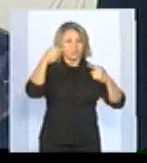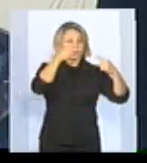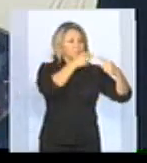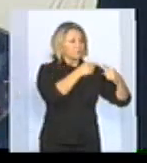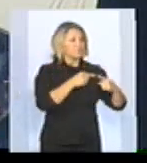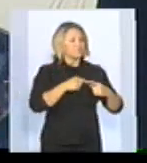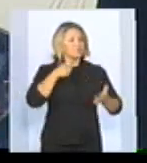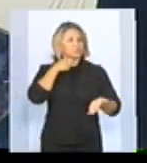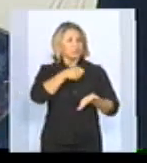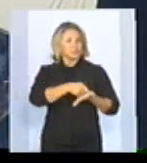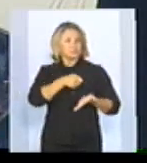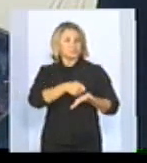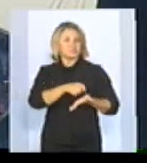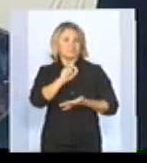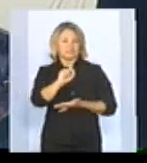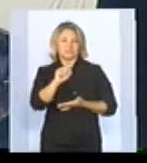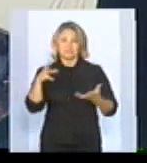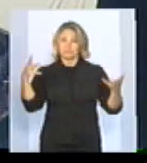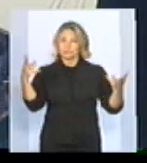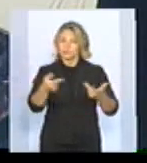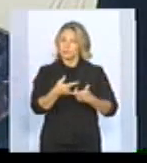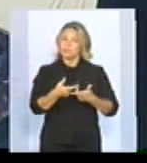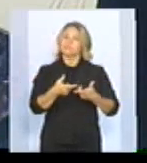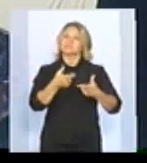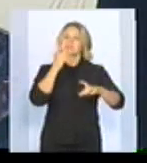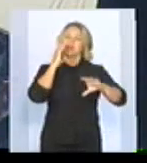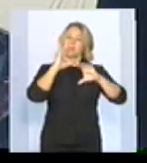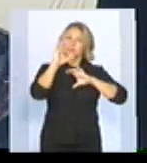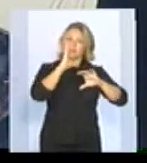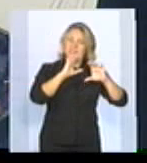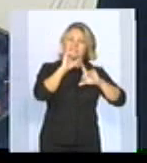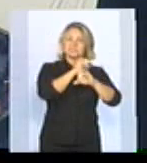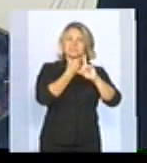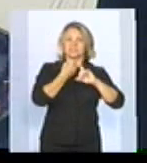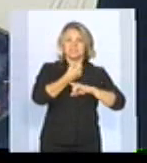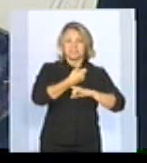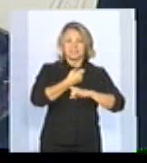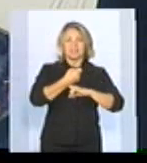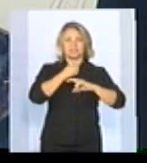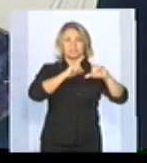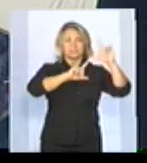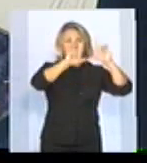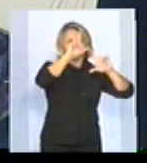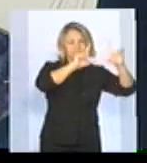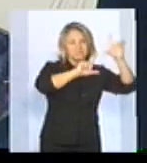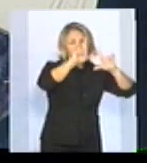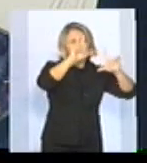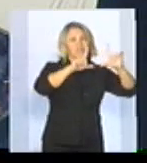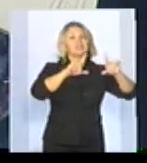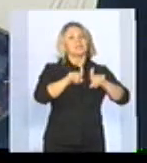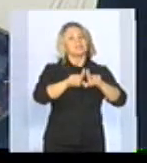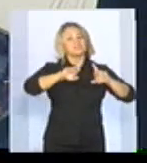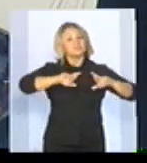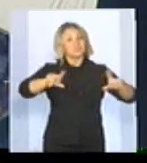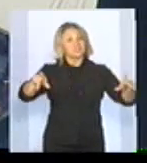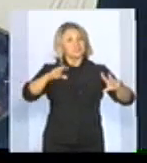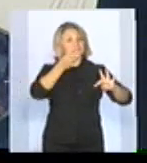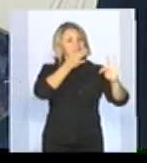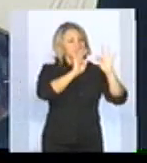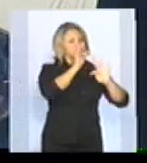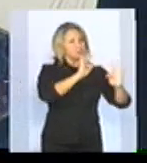a obrigação de que todos os meios de comunicação social eletrônica, independentemente da tecnologia utilizada para a prestação de